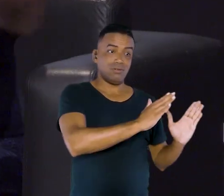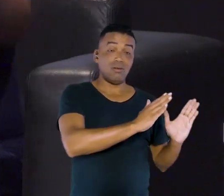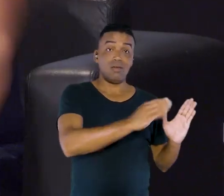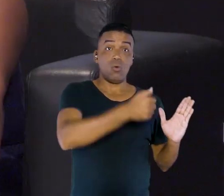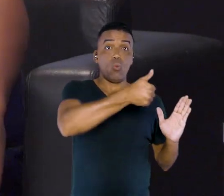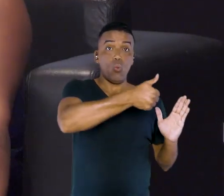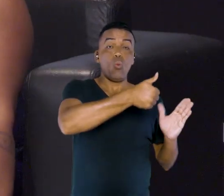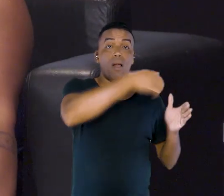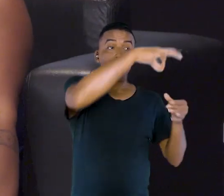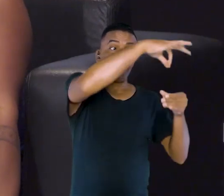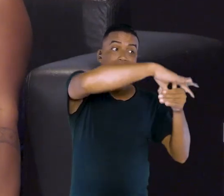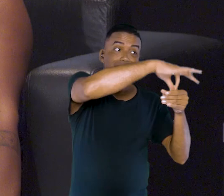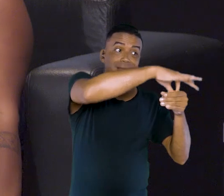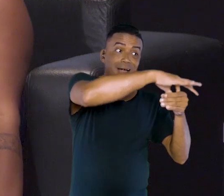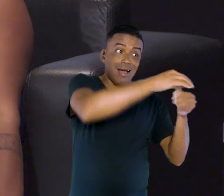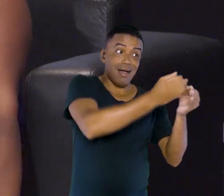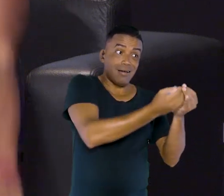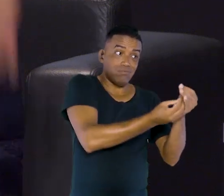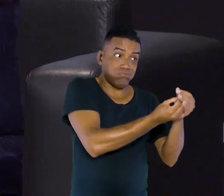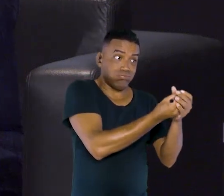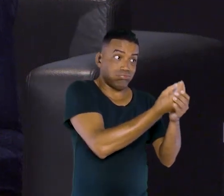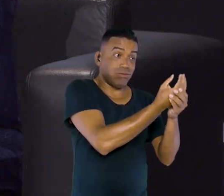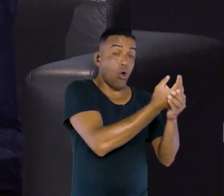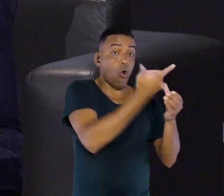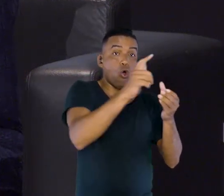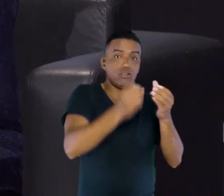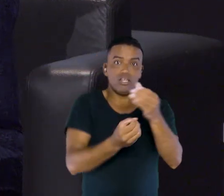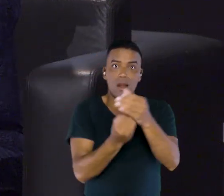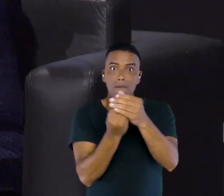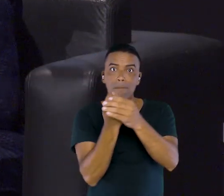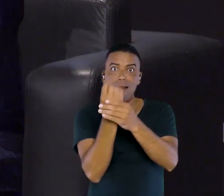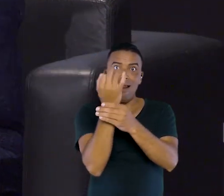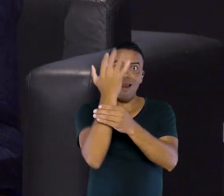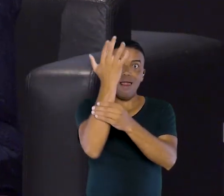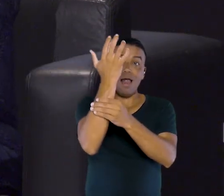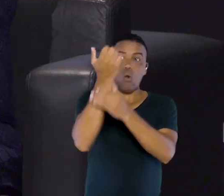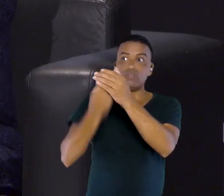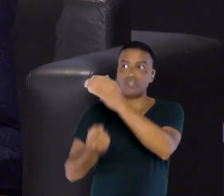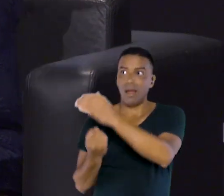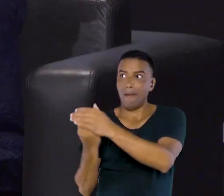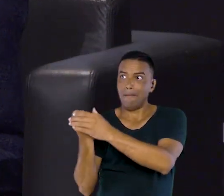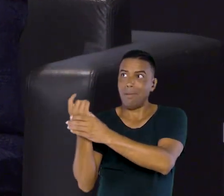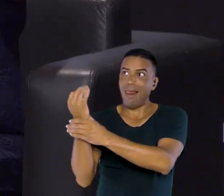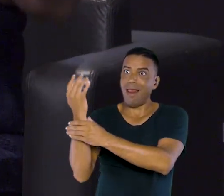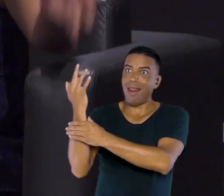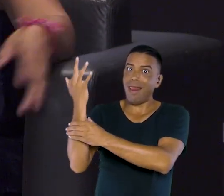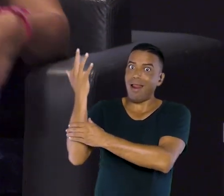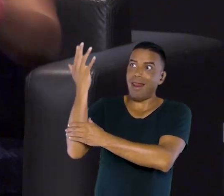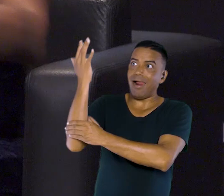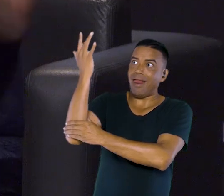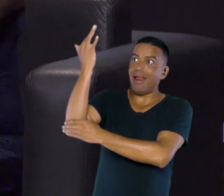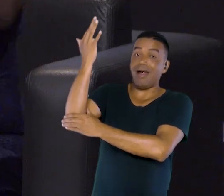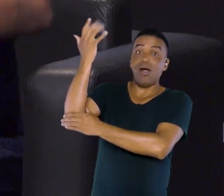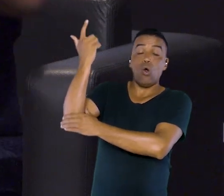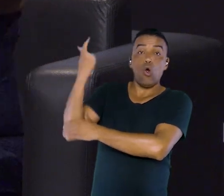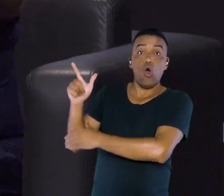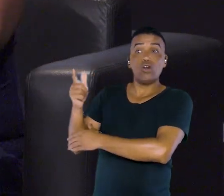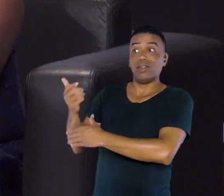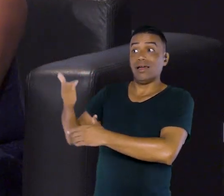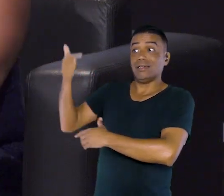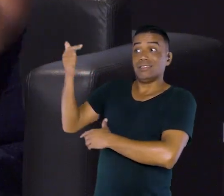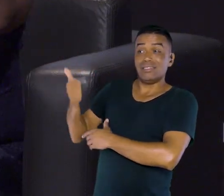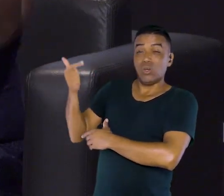roça. Uma que ainda está sendo plantada, outra que já está aqui, outra que já tem 2 anos, outra que já é